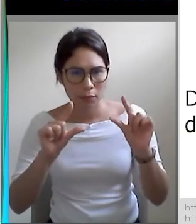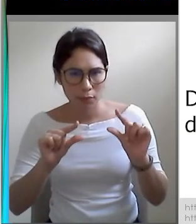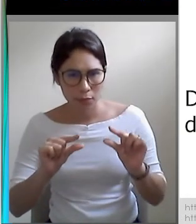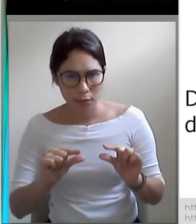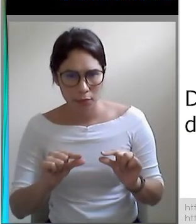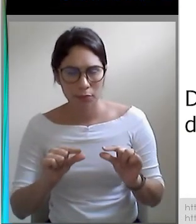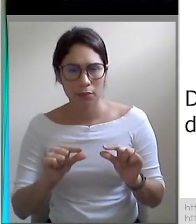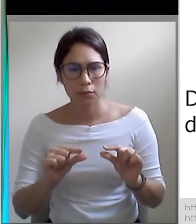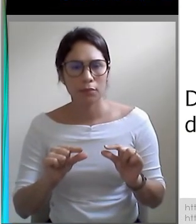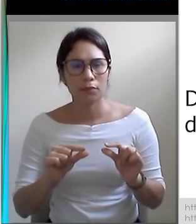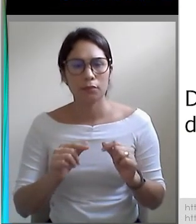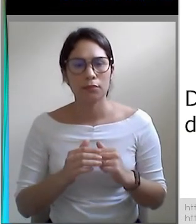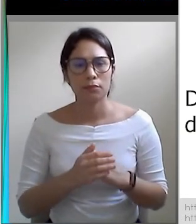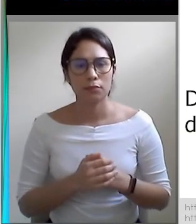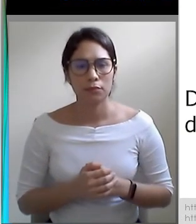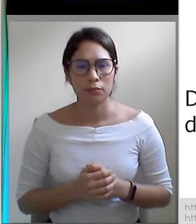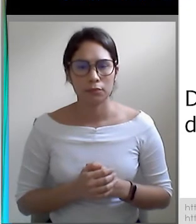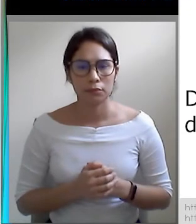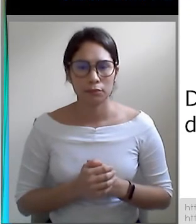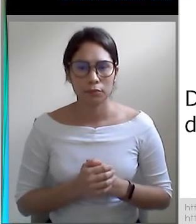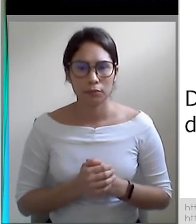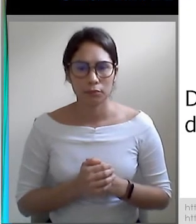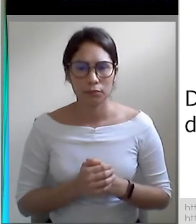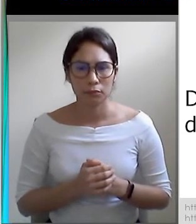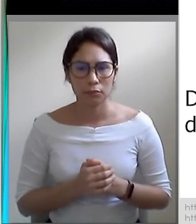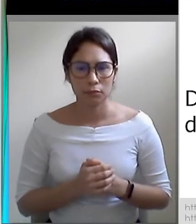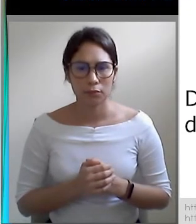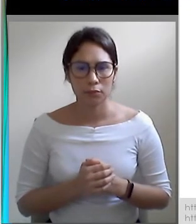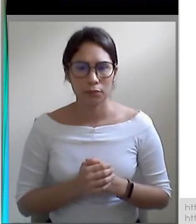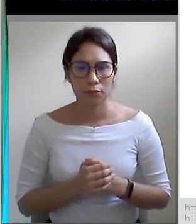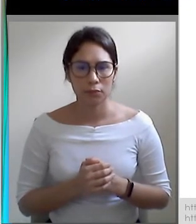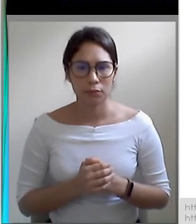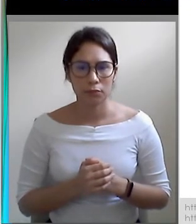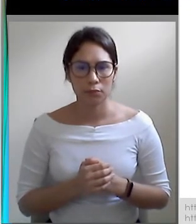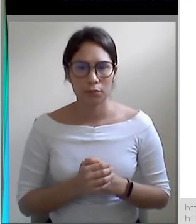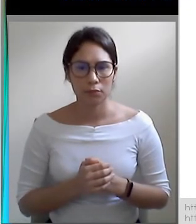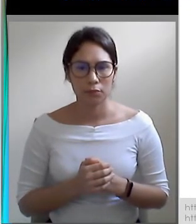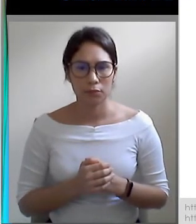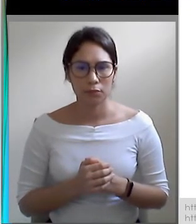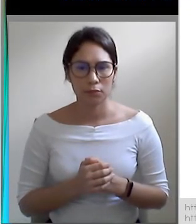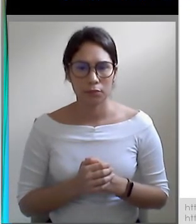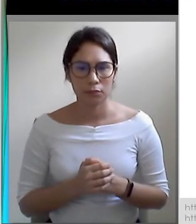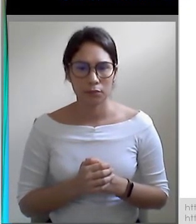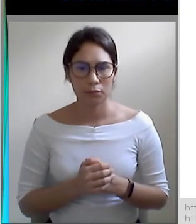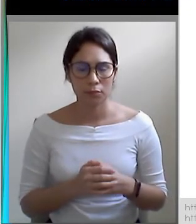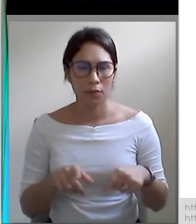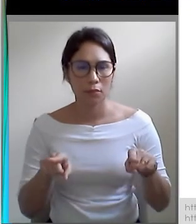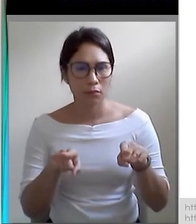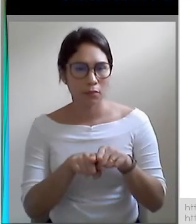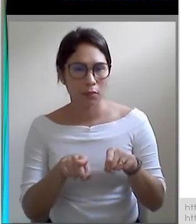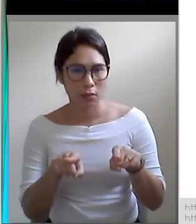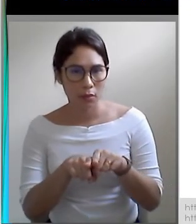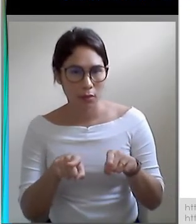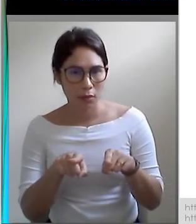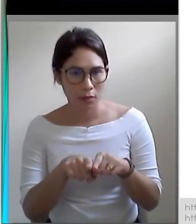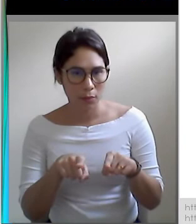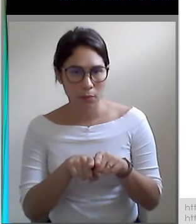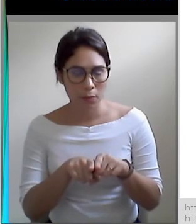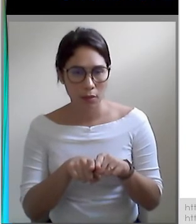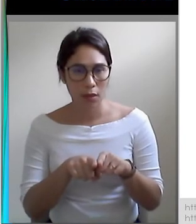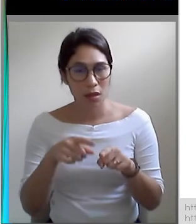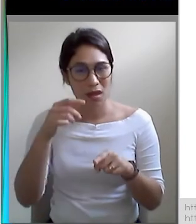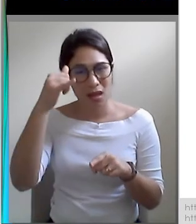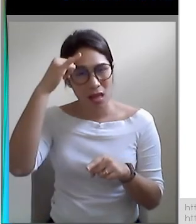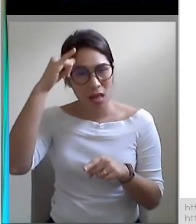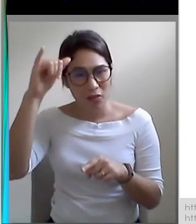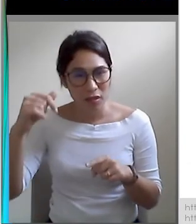mastócitos e basófilos. além de ação